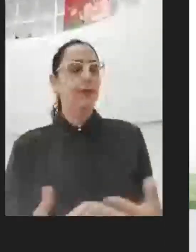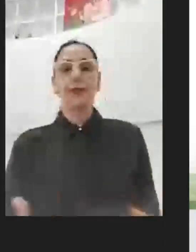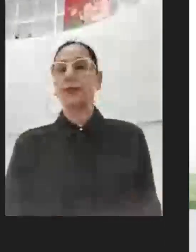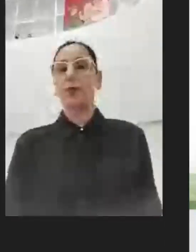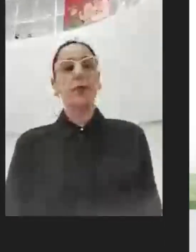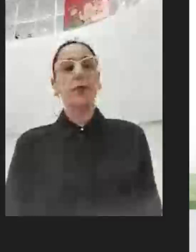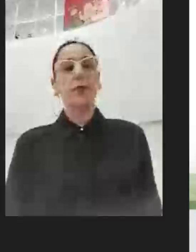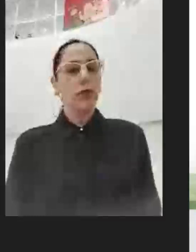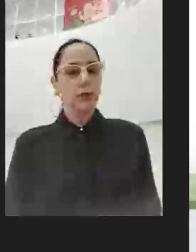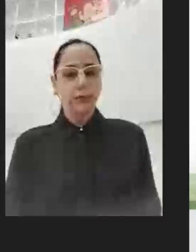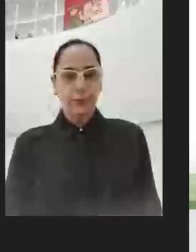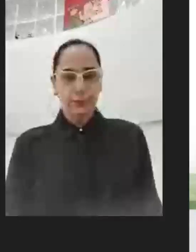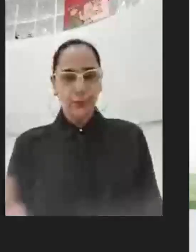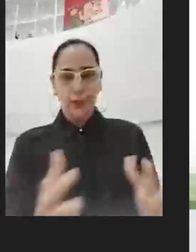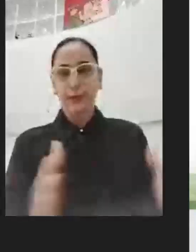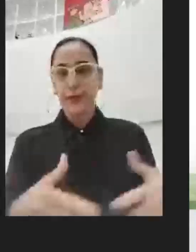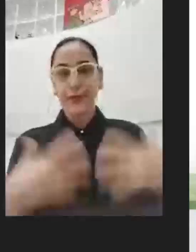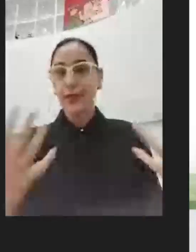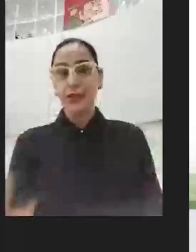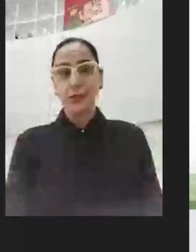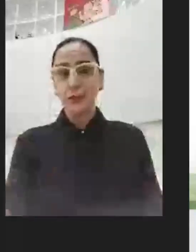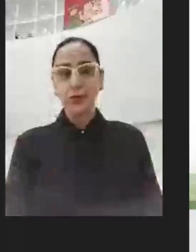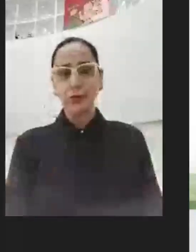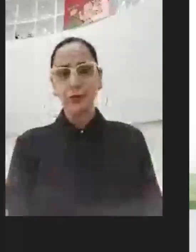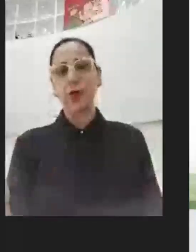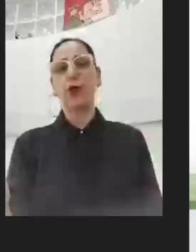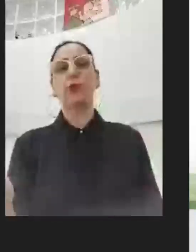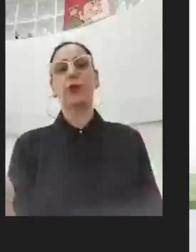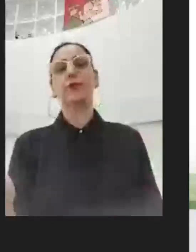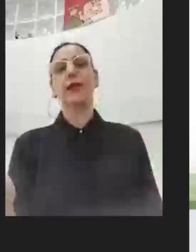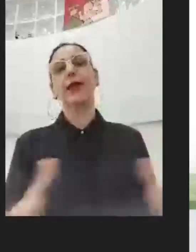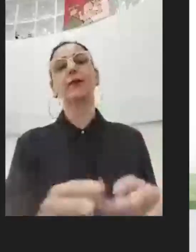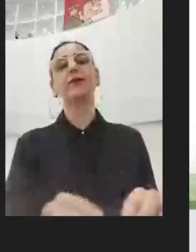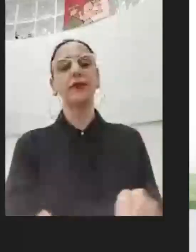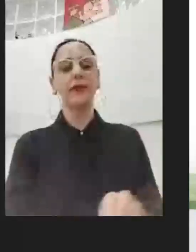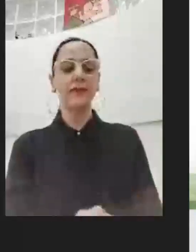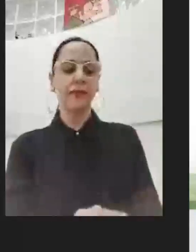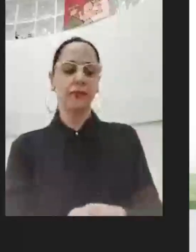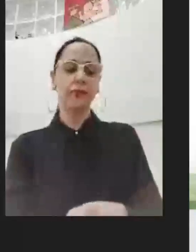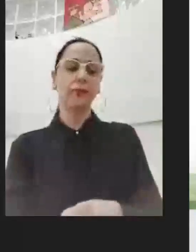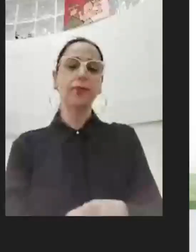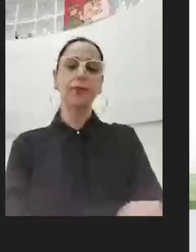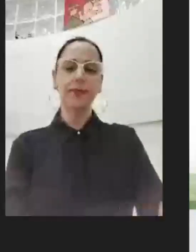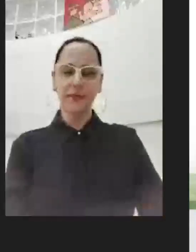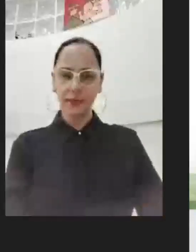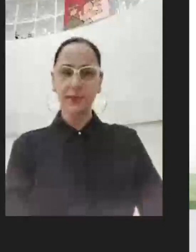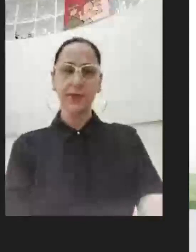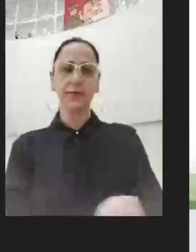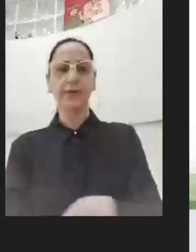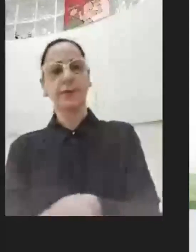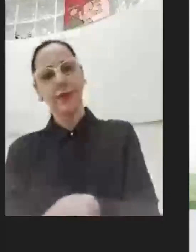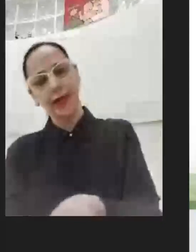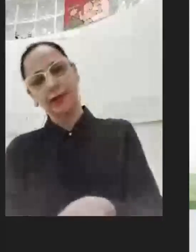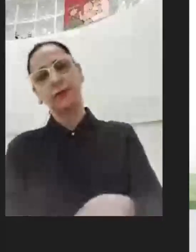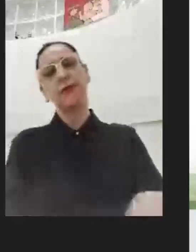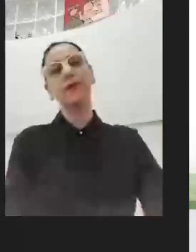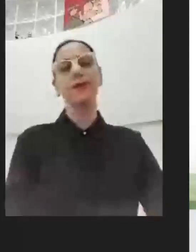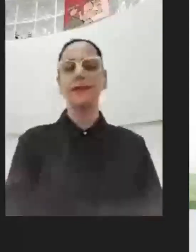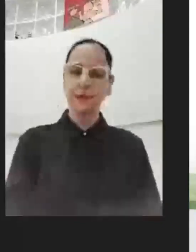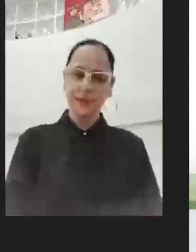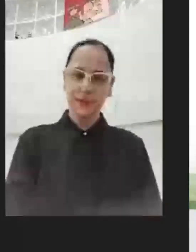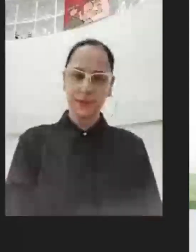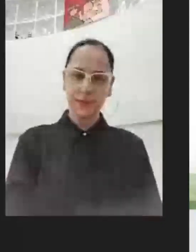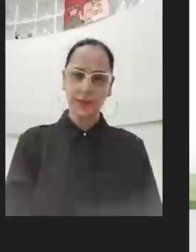3 medidas, eu vou ter que poupar muito, eu vou ter que gastar muito com fórmula. Aí elas faziam uma medida para